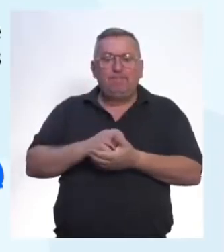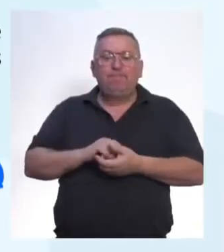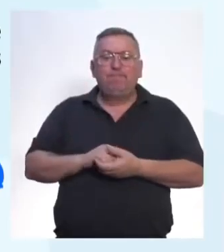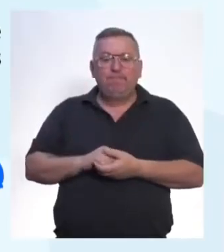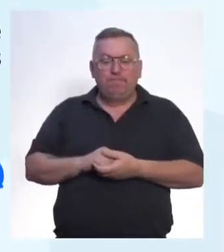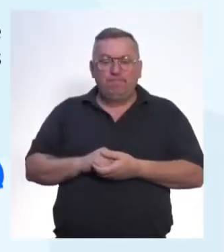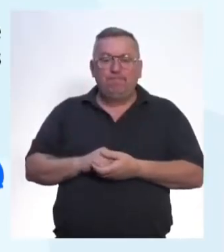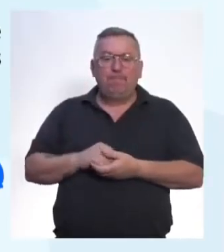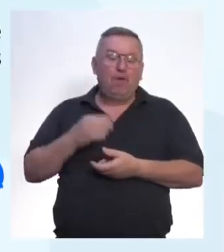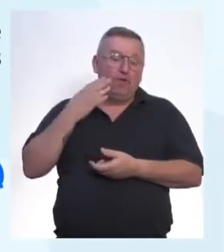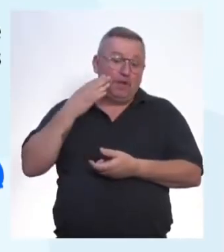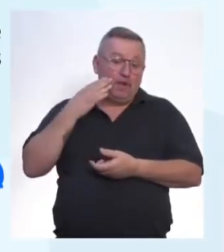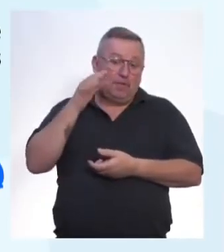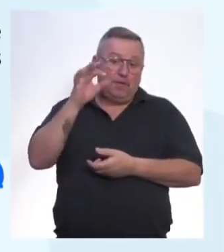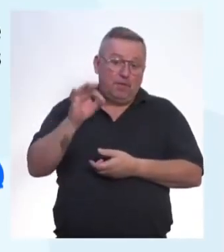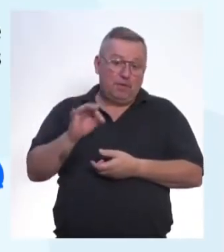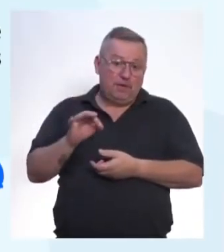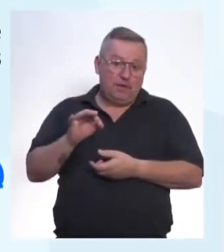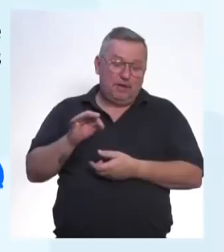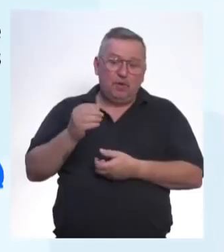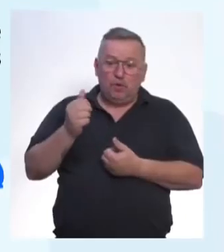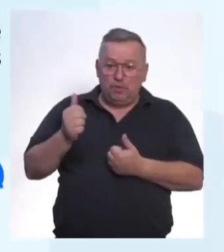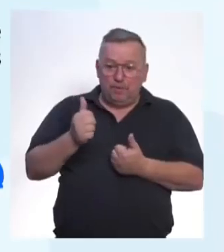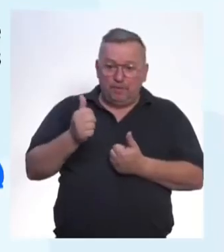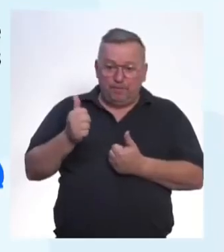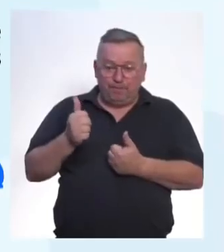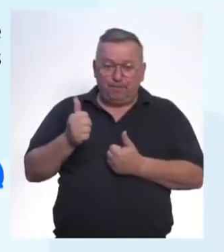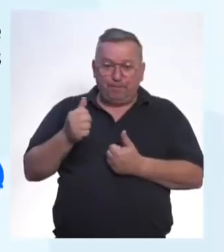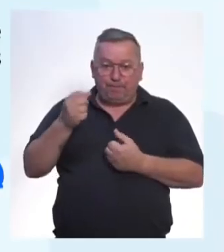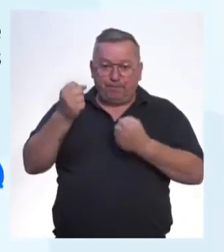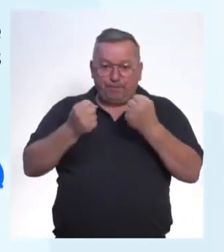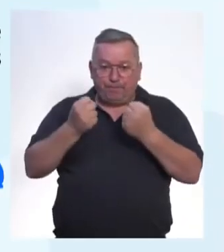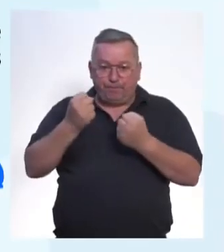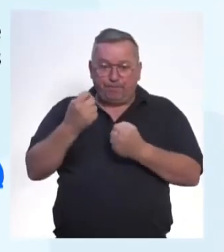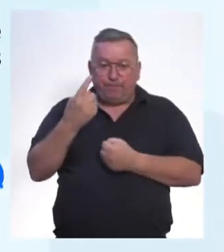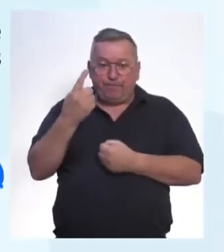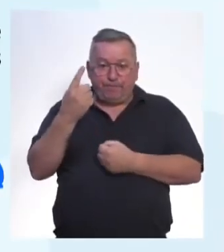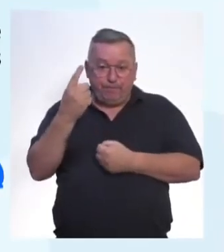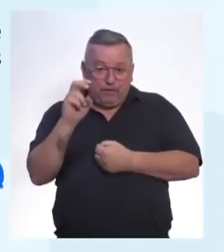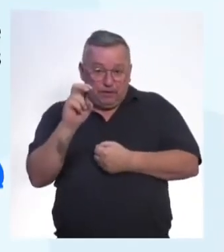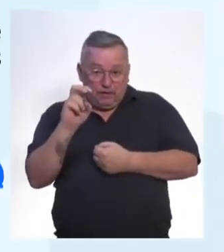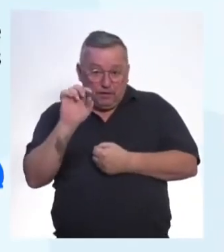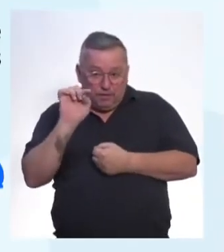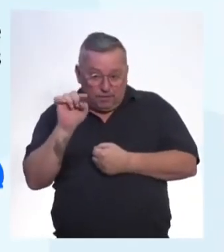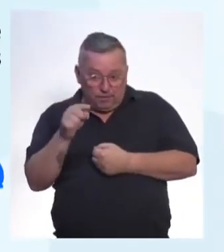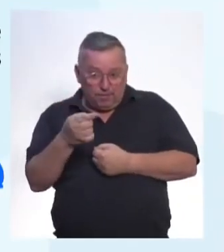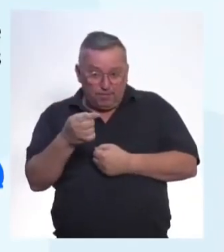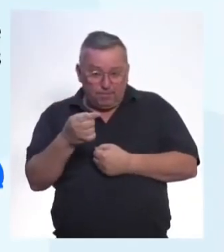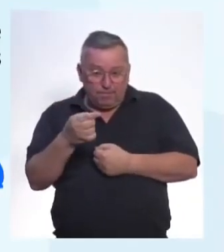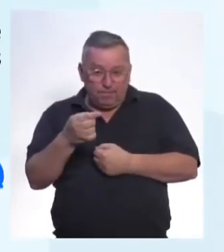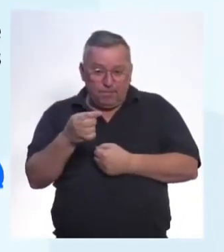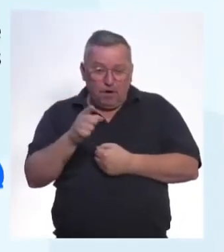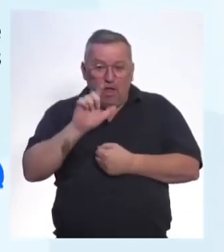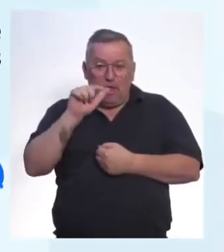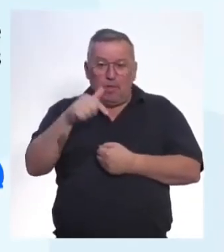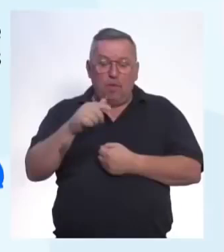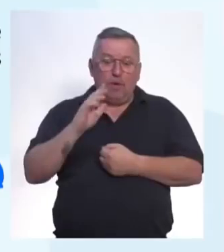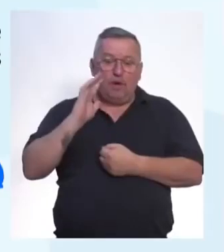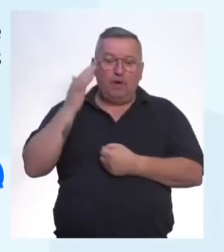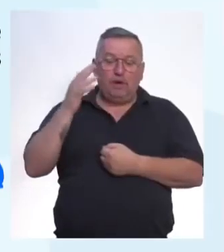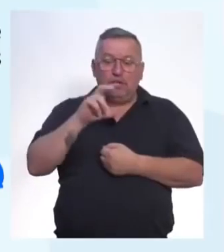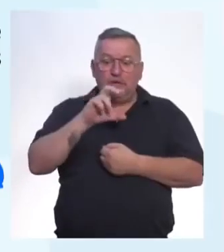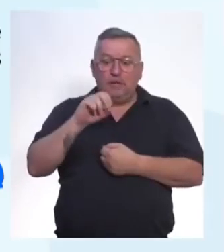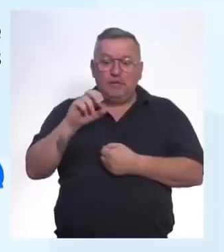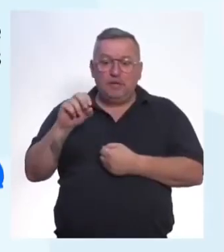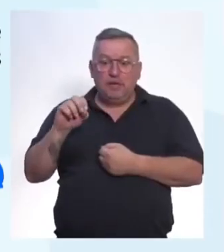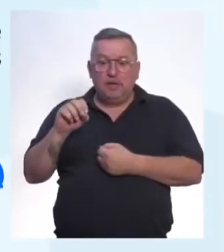veículo. Então, a gente quer saber essa porcentagem, tudo bem? O carro à vista era os 15 mil, e aí o que acontece? Já vamos deixar uma